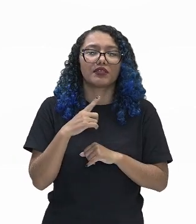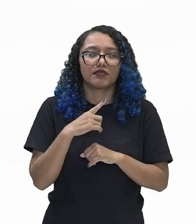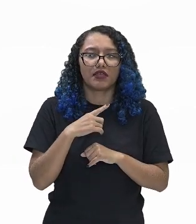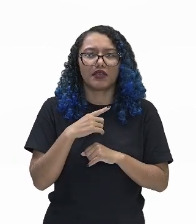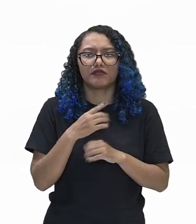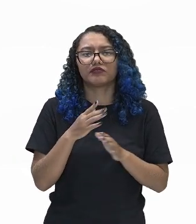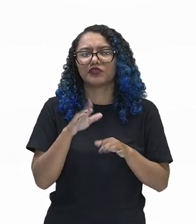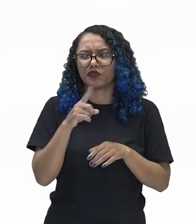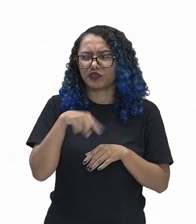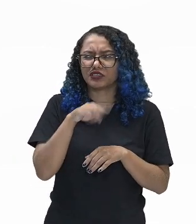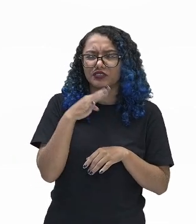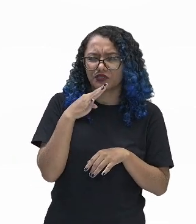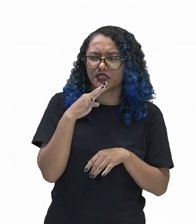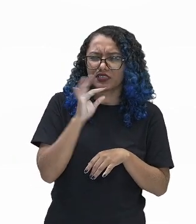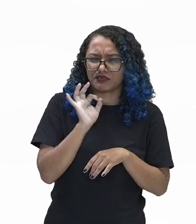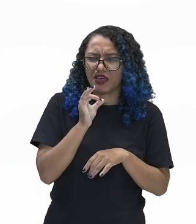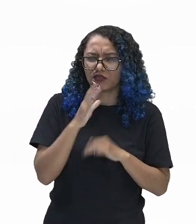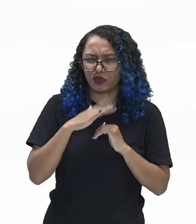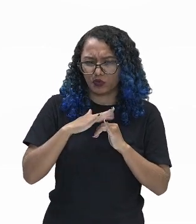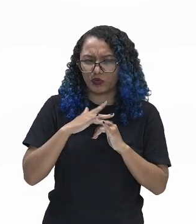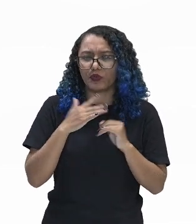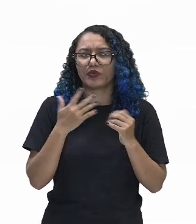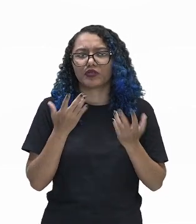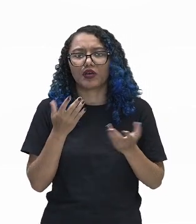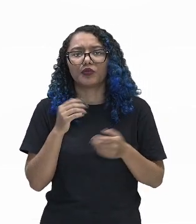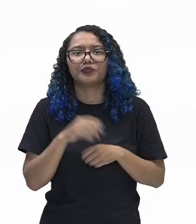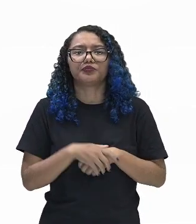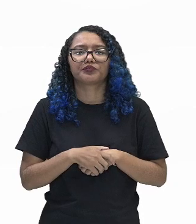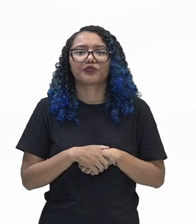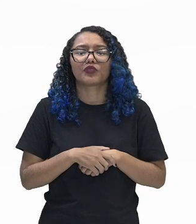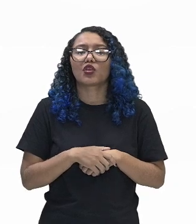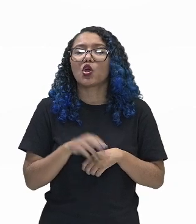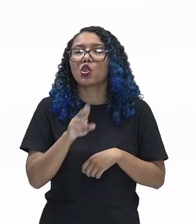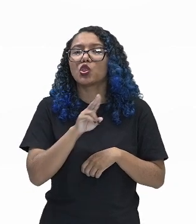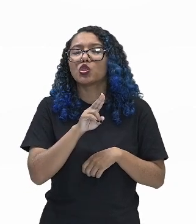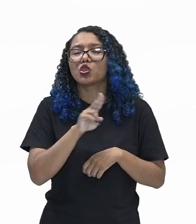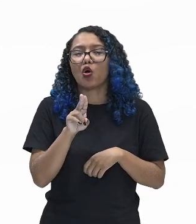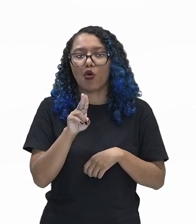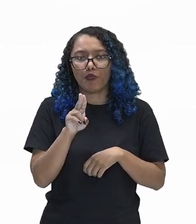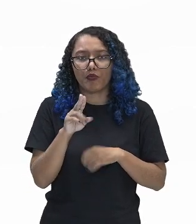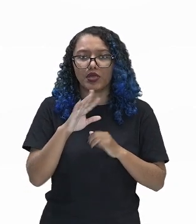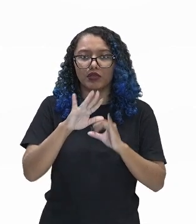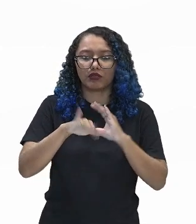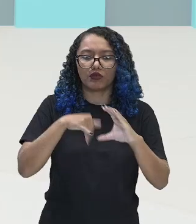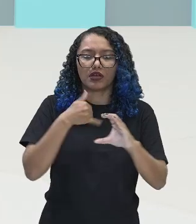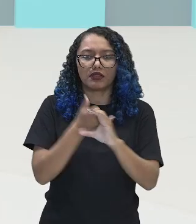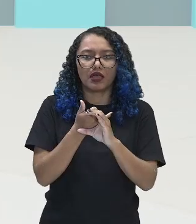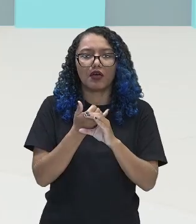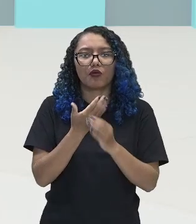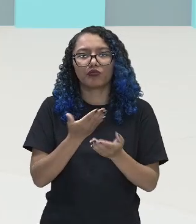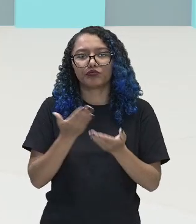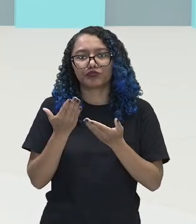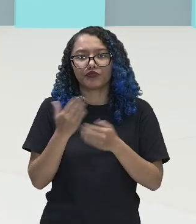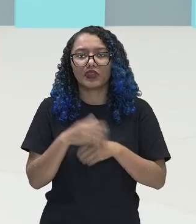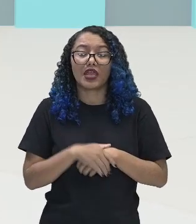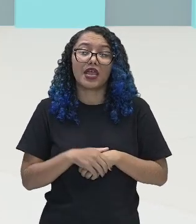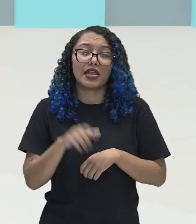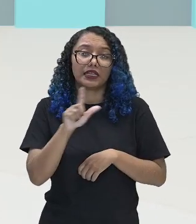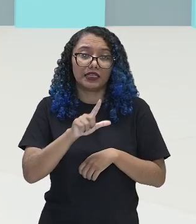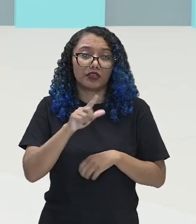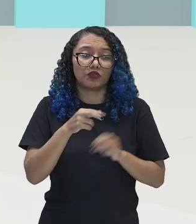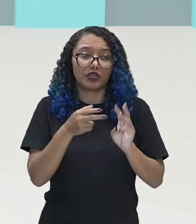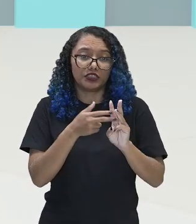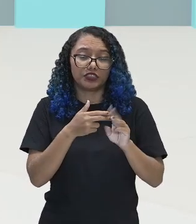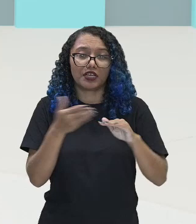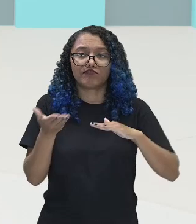o YouTube, não é? O qual é intitulado Literatura Indígena Contemporânea. Então nós temos mais uma autora aí